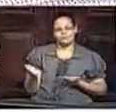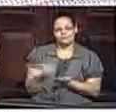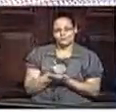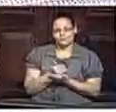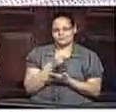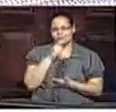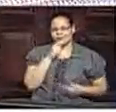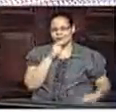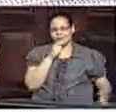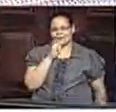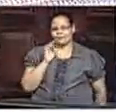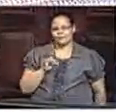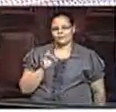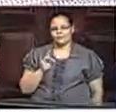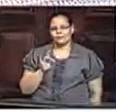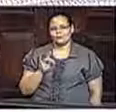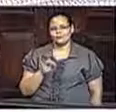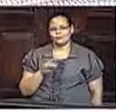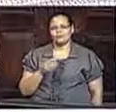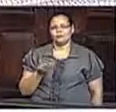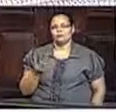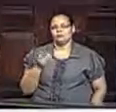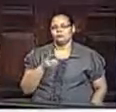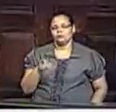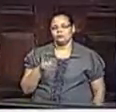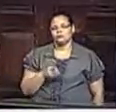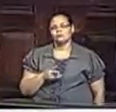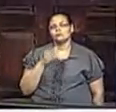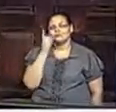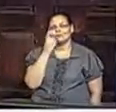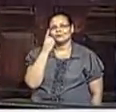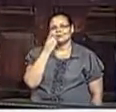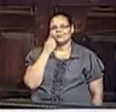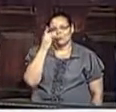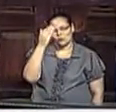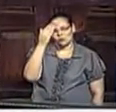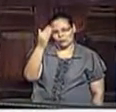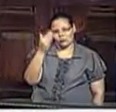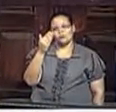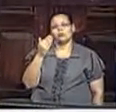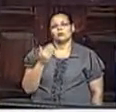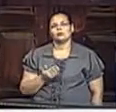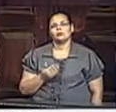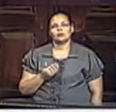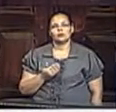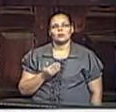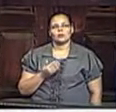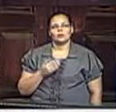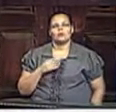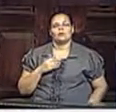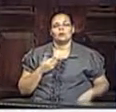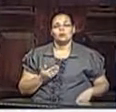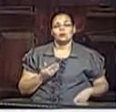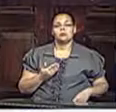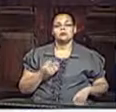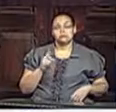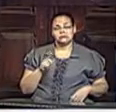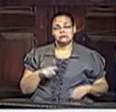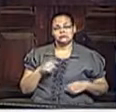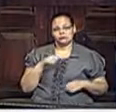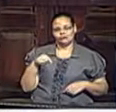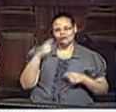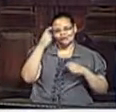sem ficar só metendo a tesoura nos de baixo. Perfeito, deputado Mink, muito obrigado pelo seu aparte, extremamente pertinente, que está na linha do